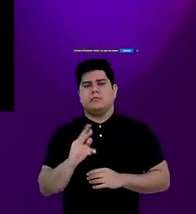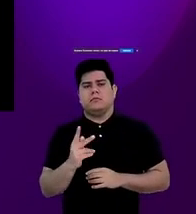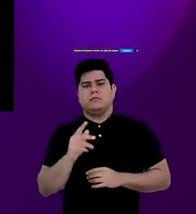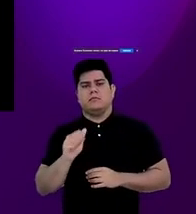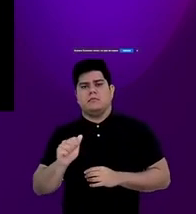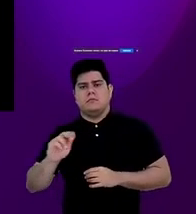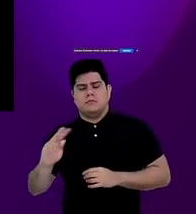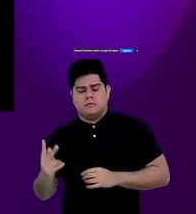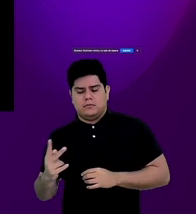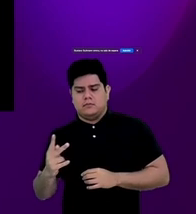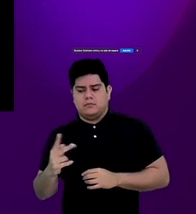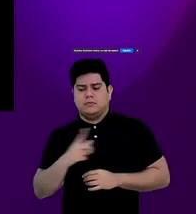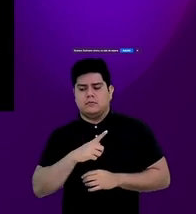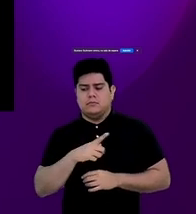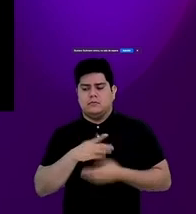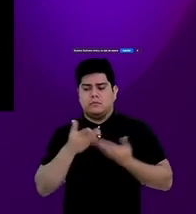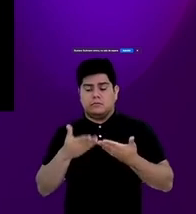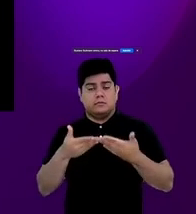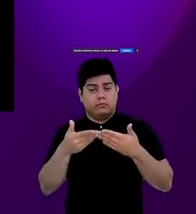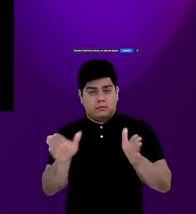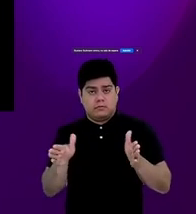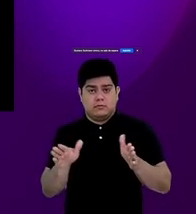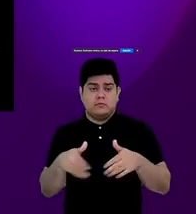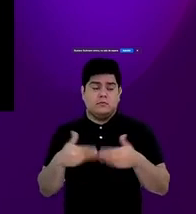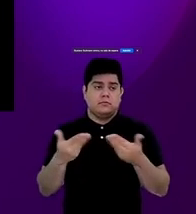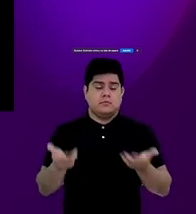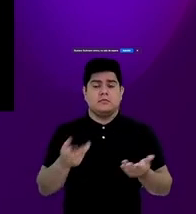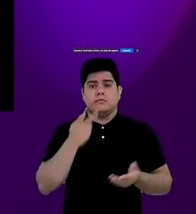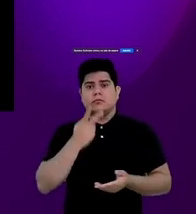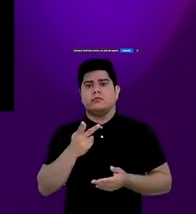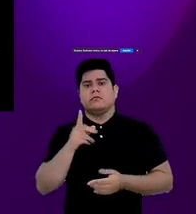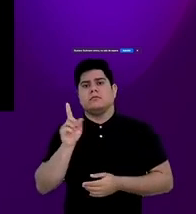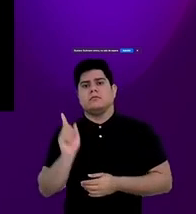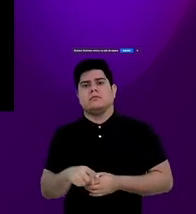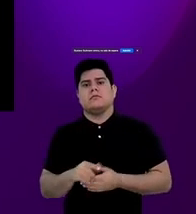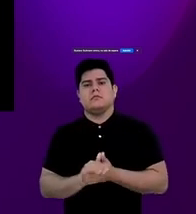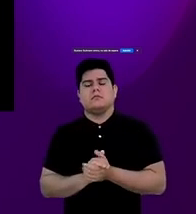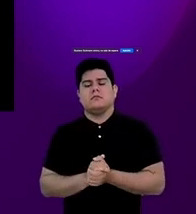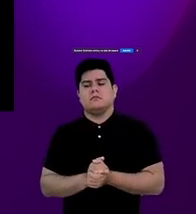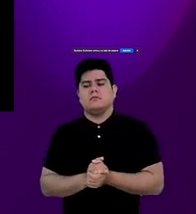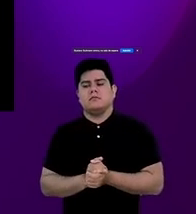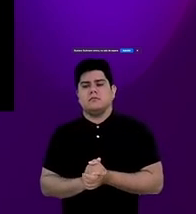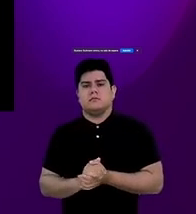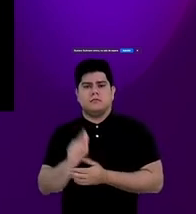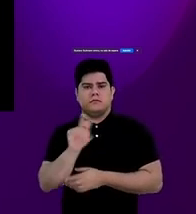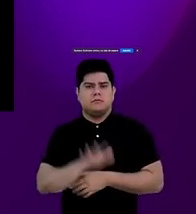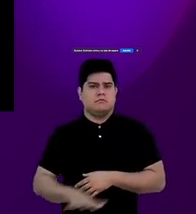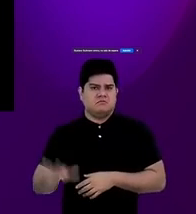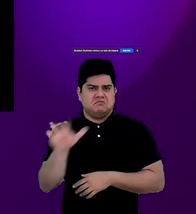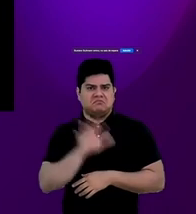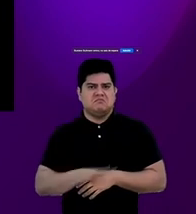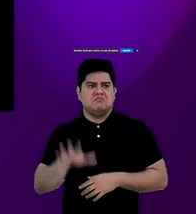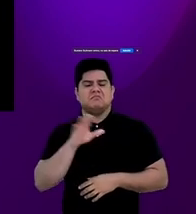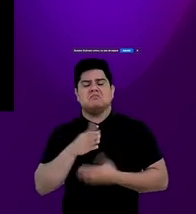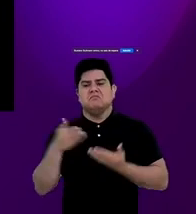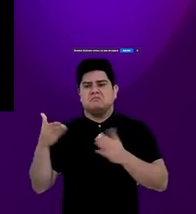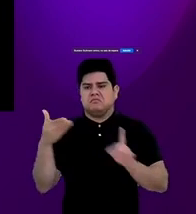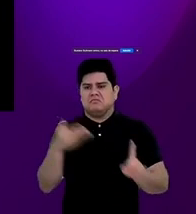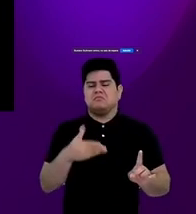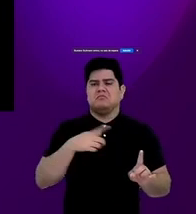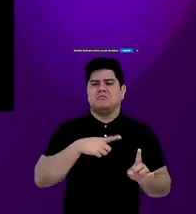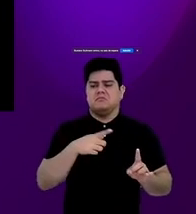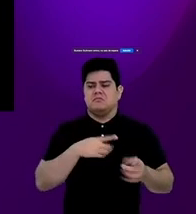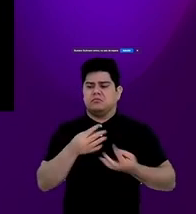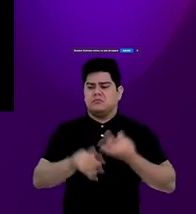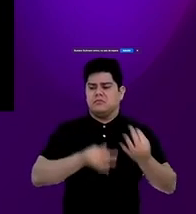publicação ela é aberta, então a gente falou tanto de um modo geral da indicação do tratamento com CAR-T,